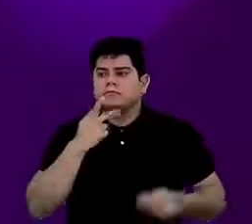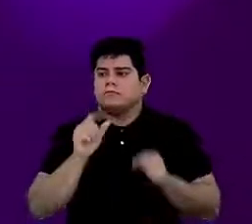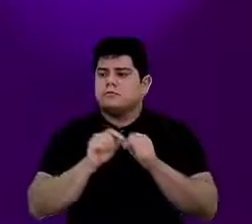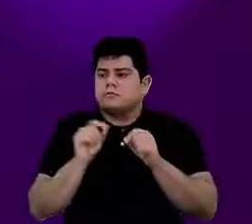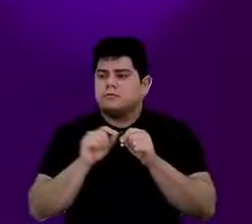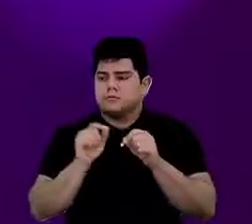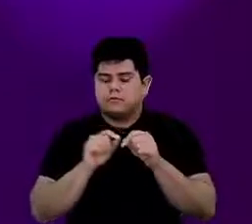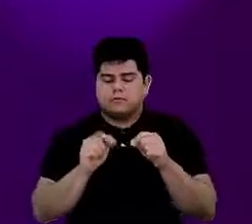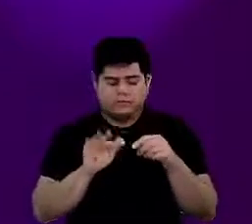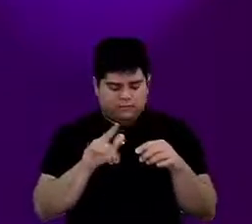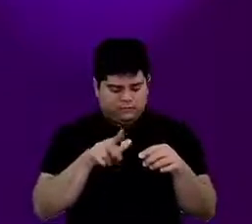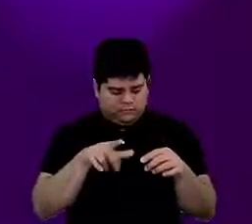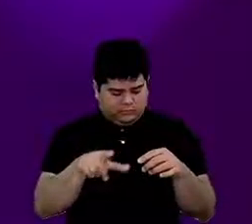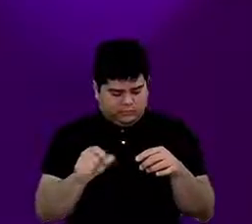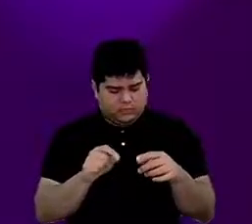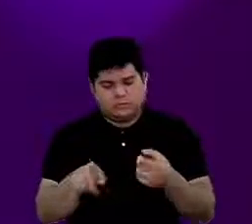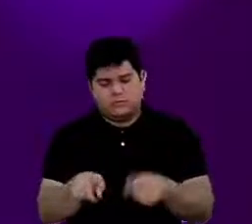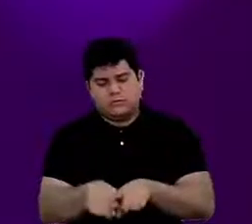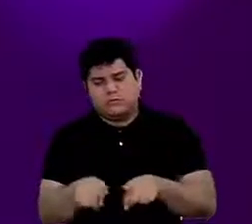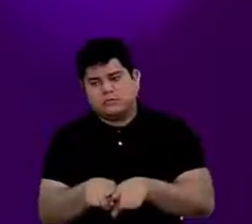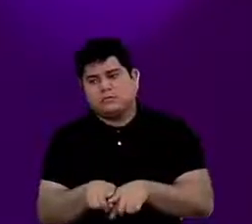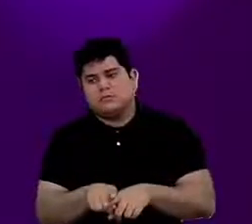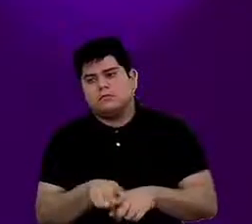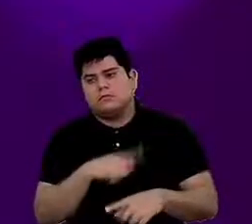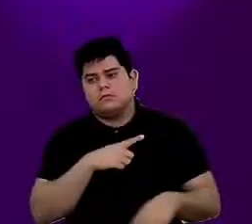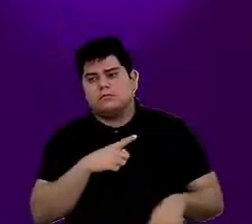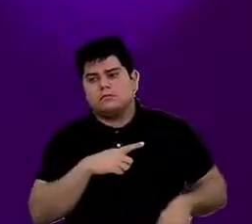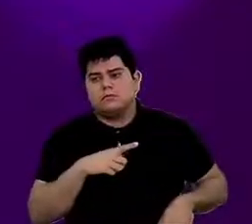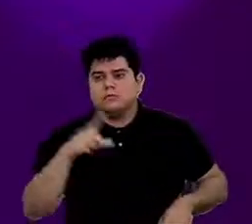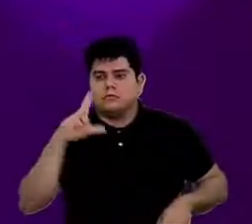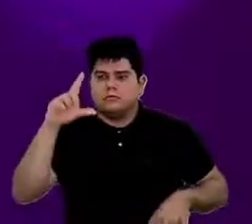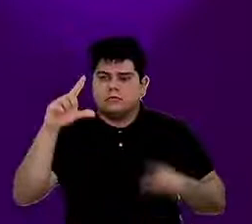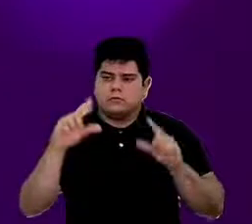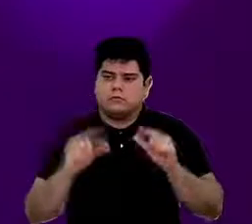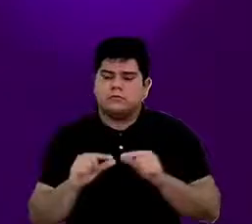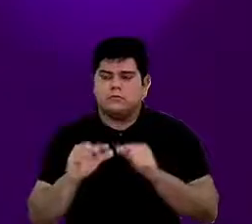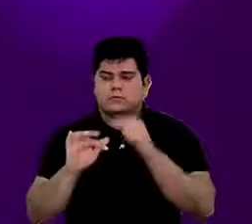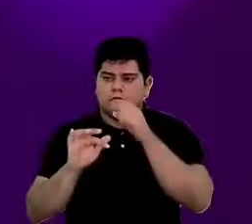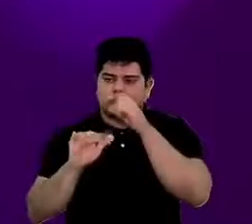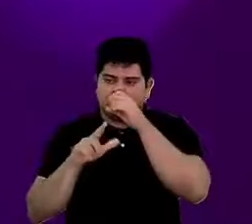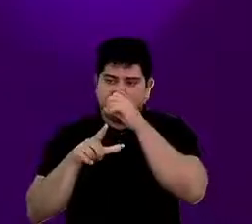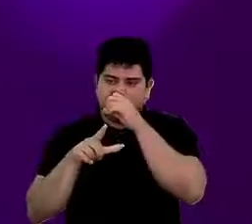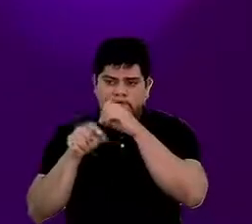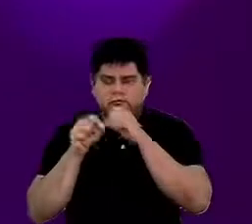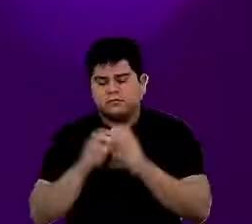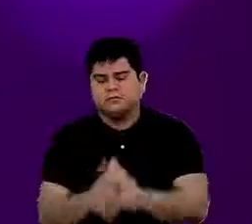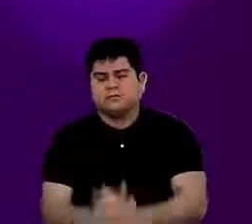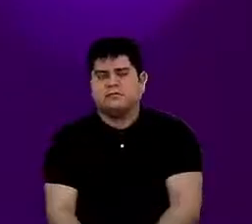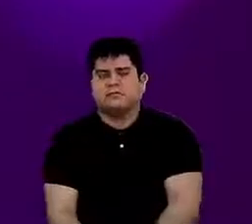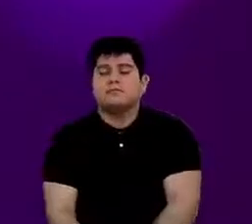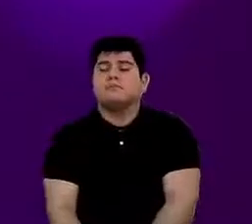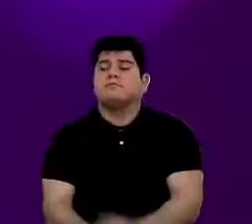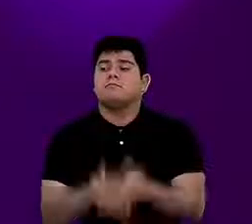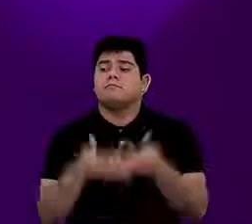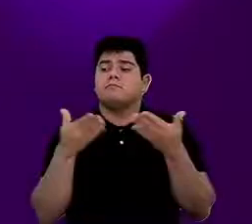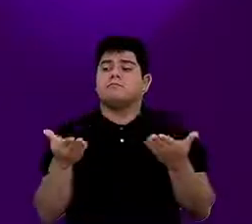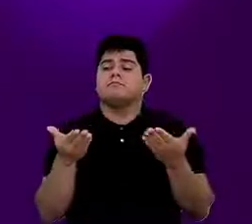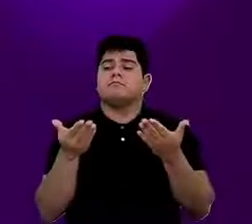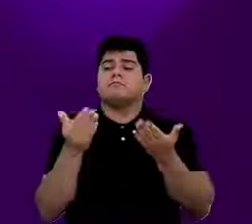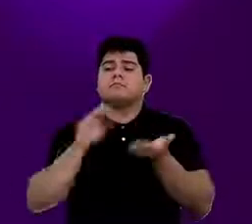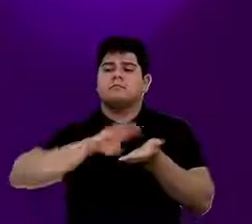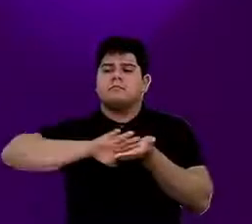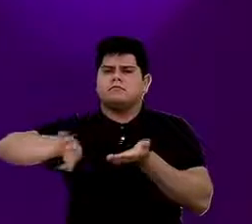reserva de fluxo, também uma redução em todos os territórios, né? Para a gente descartar uma